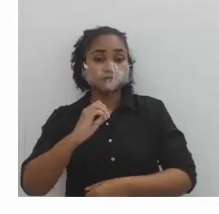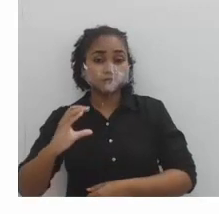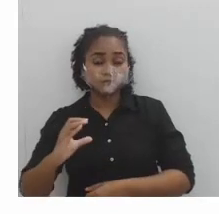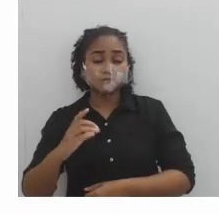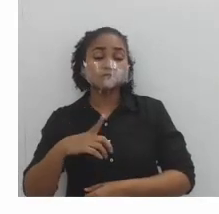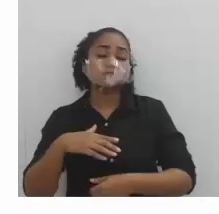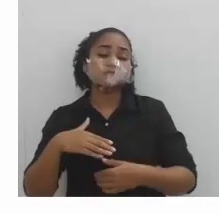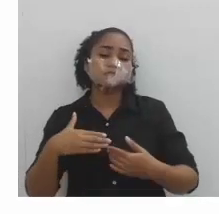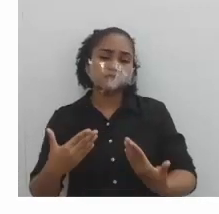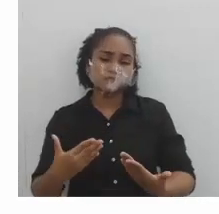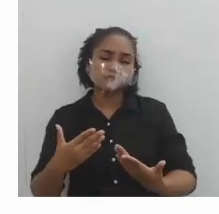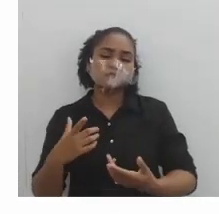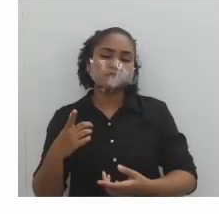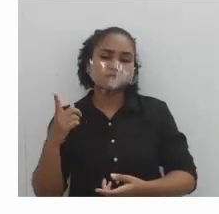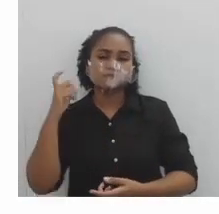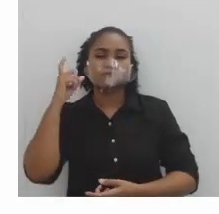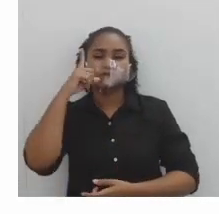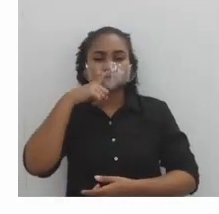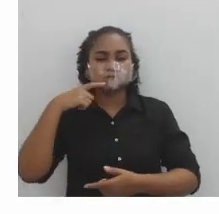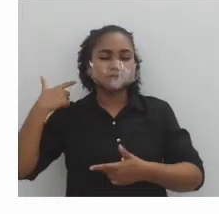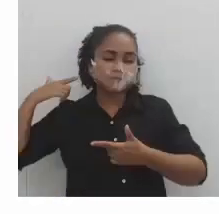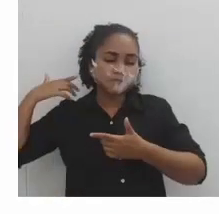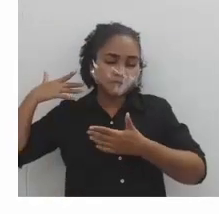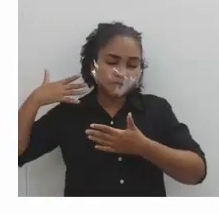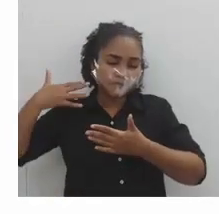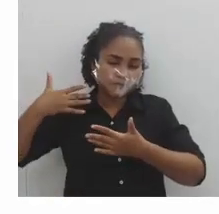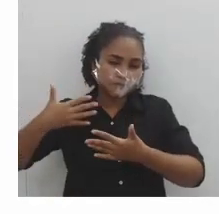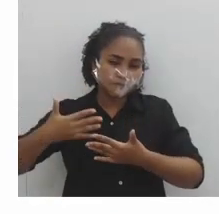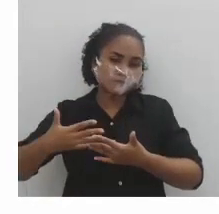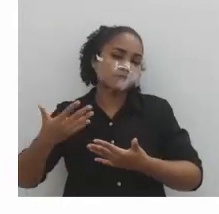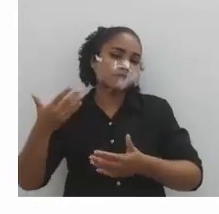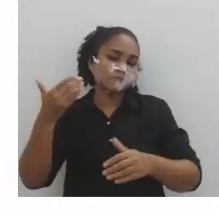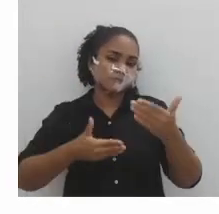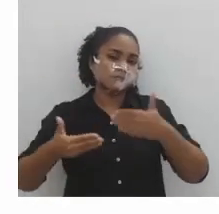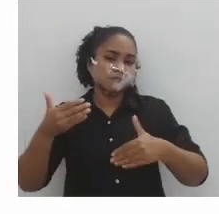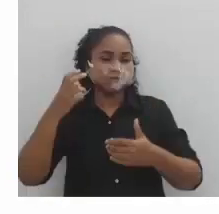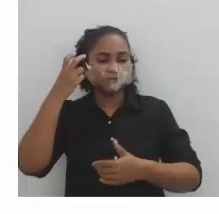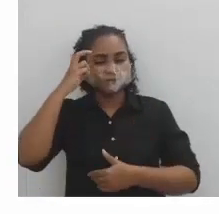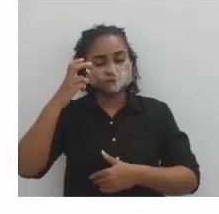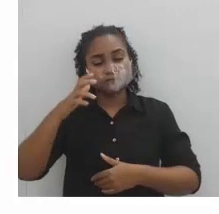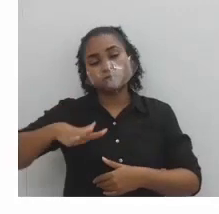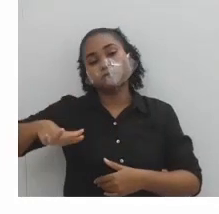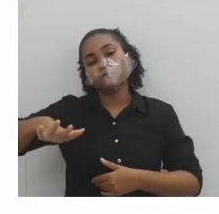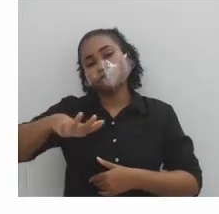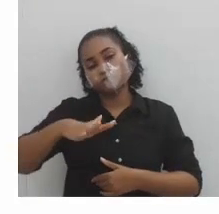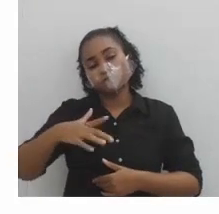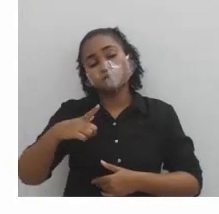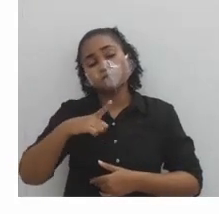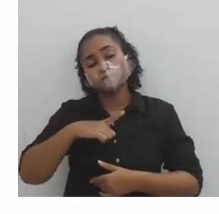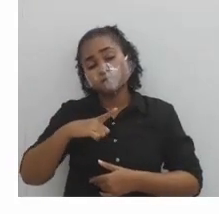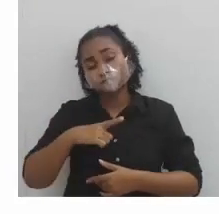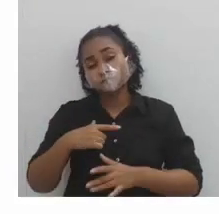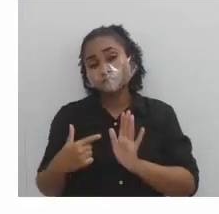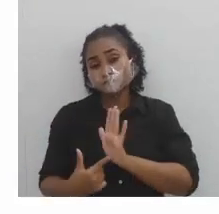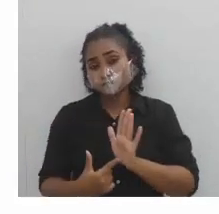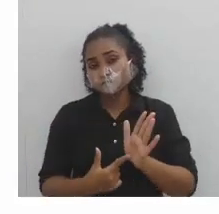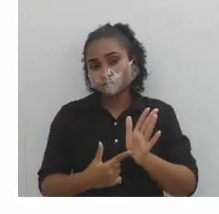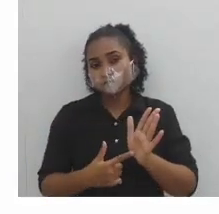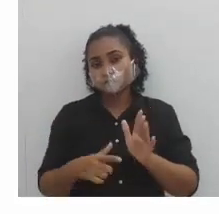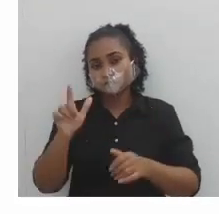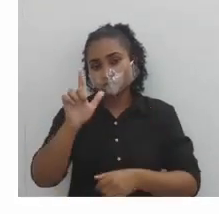é uma coisa muito antiga que sempre fez parte da cultura de todos os povos. Então, tem registros de